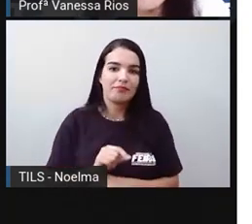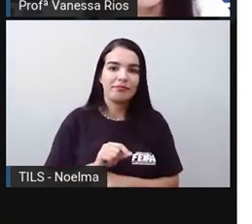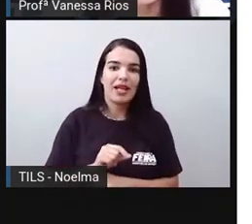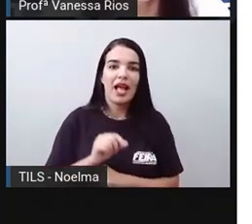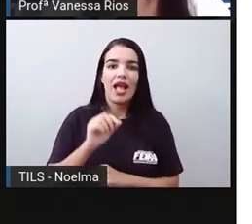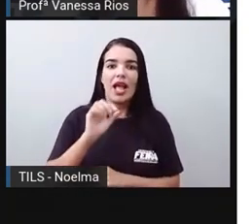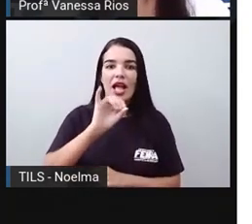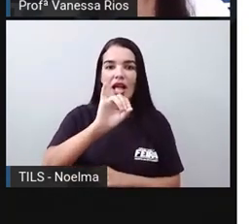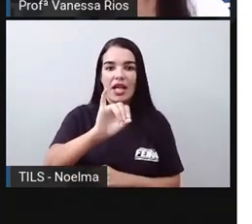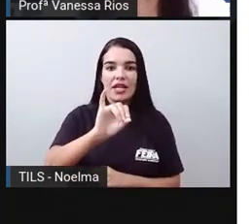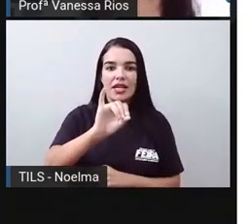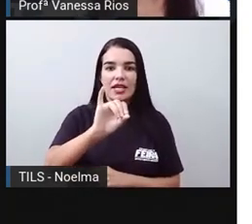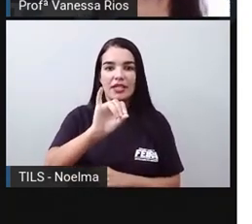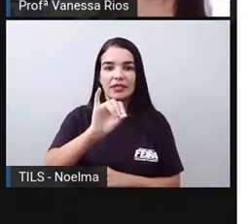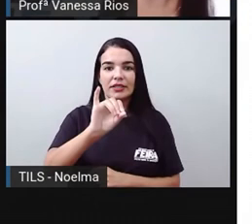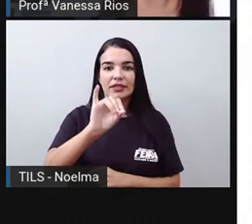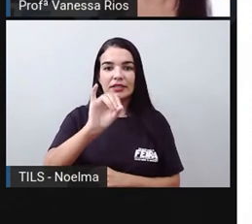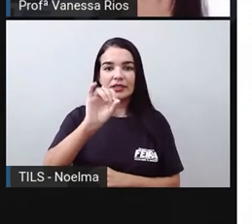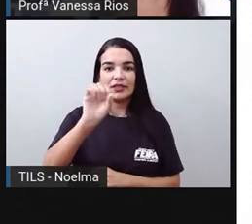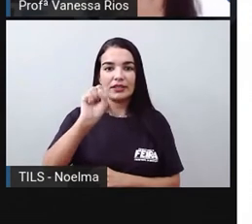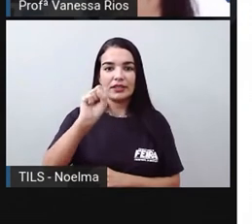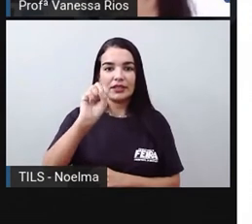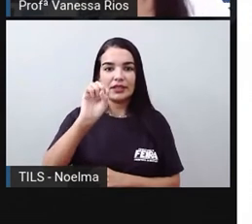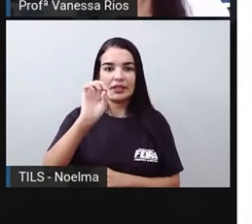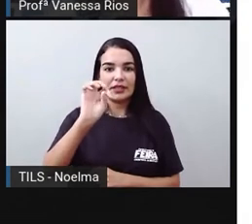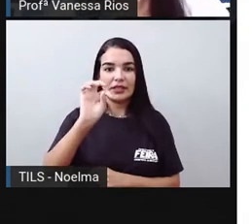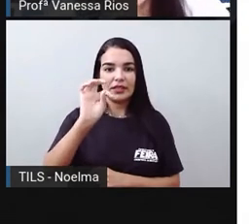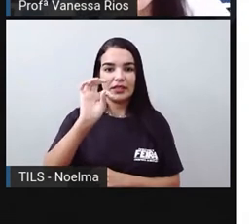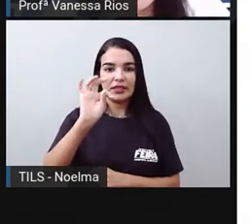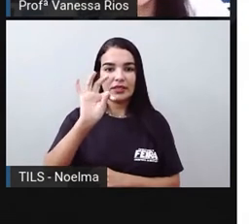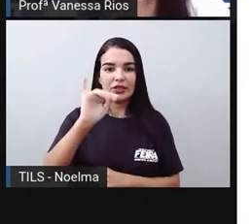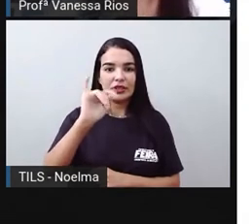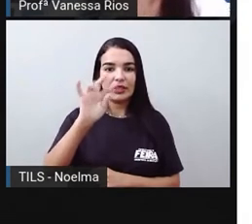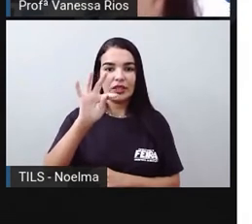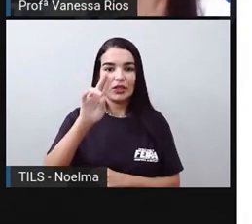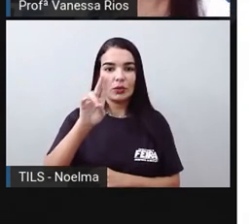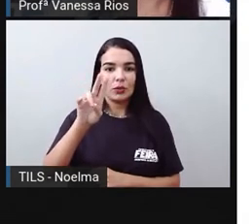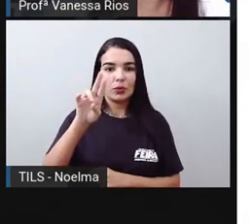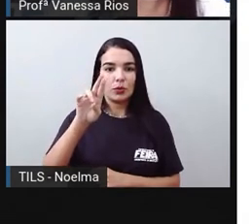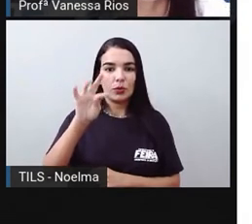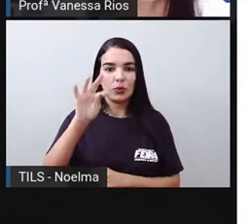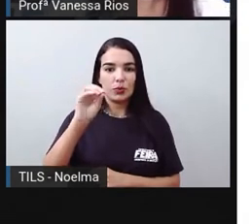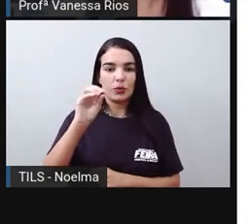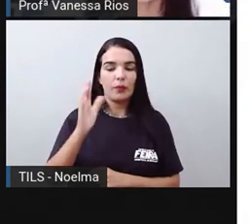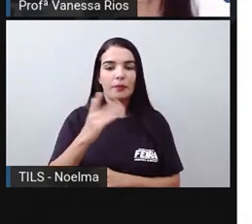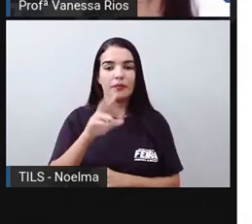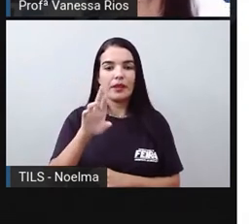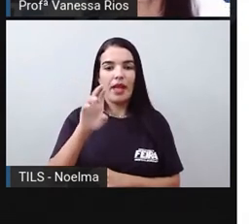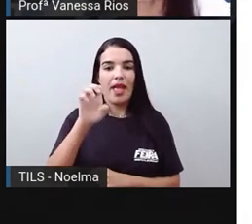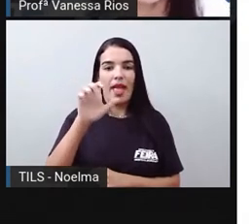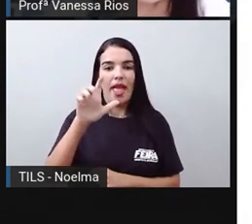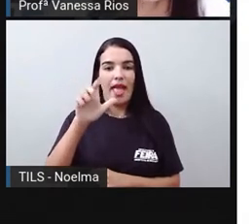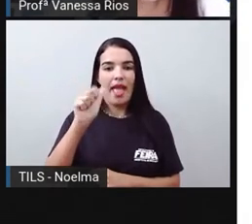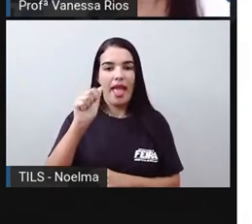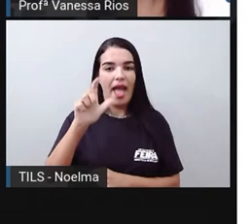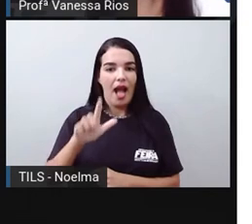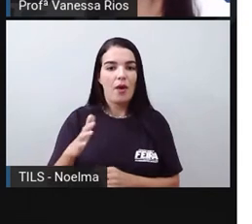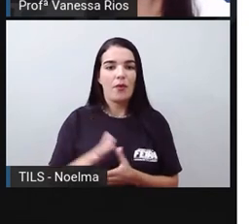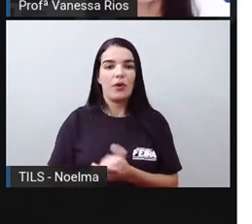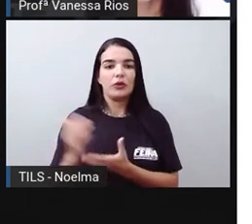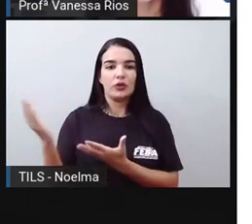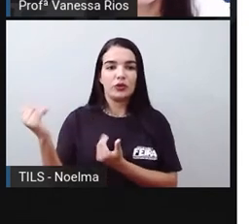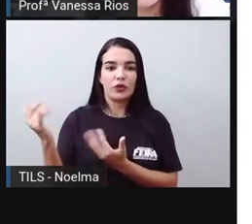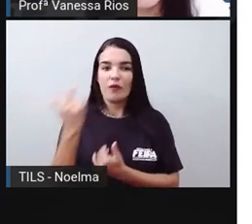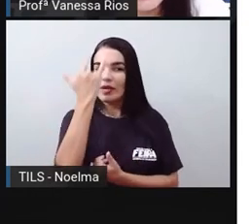Paris. E aí, naquela época, eles utilizavam um sistema de leitura para as pessoas cegas, chamadas